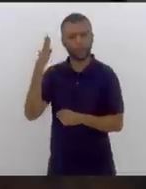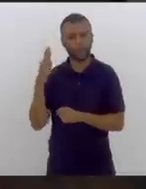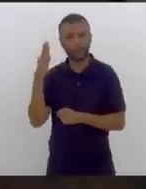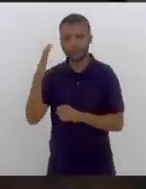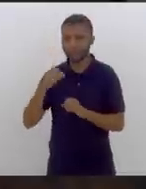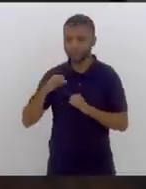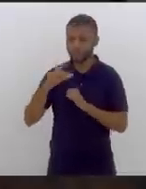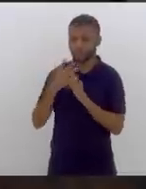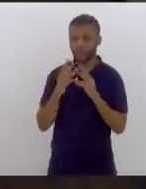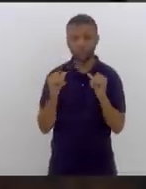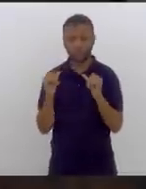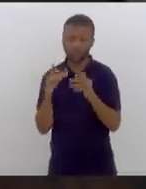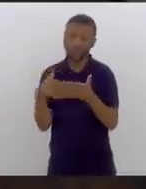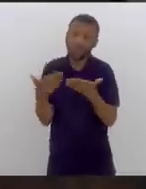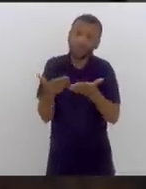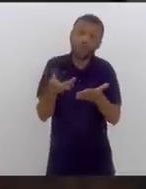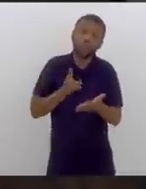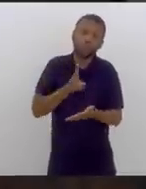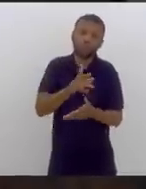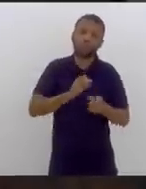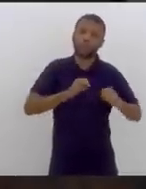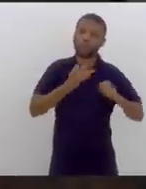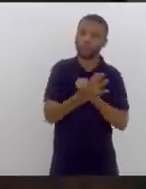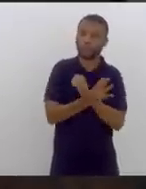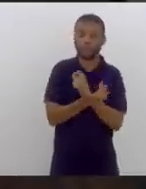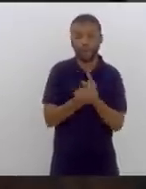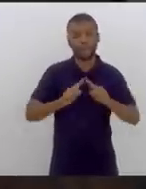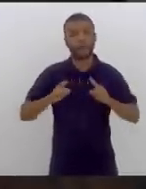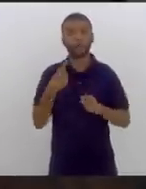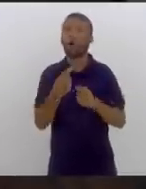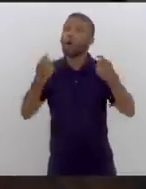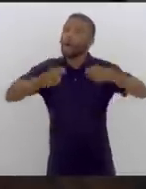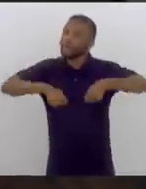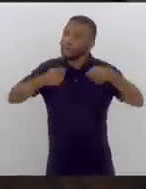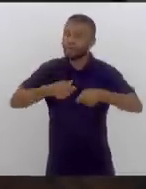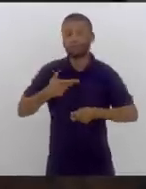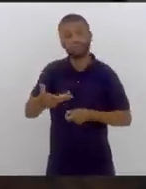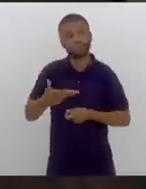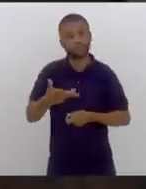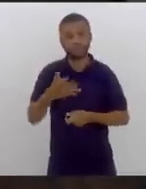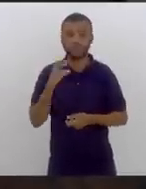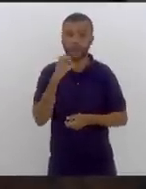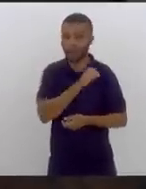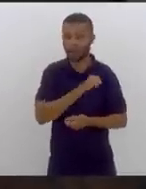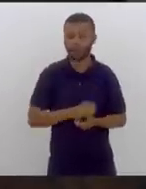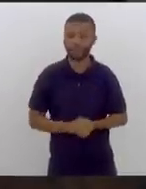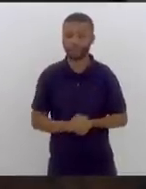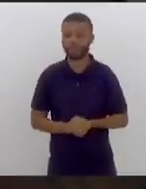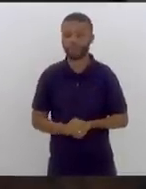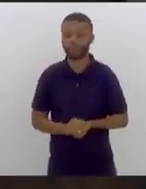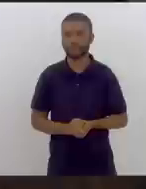pandêmica ainda vamos dizer assim então precisamos dar agilidade isso aí